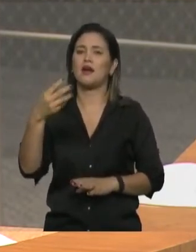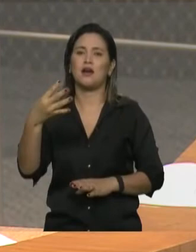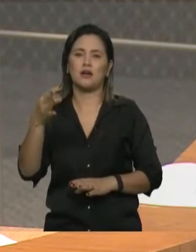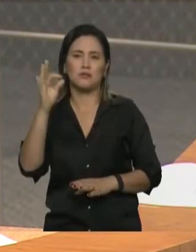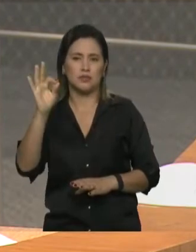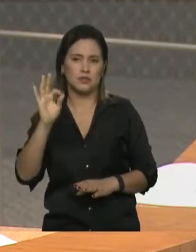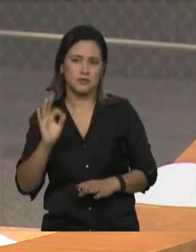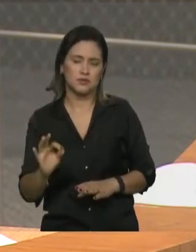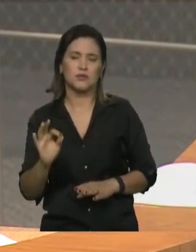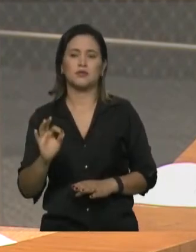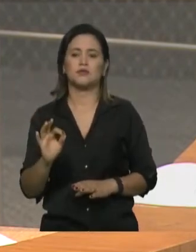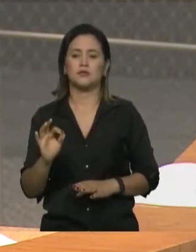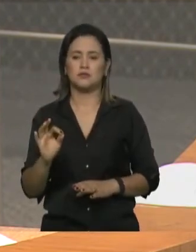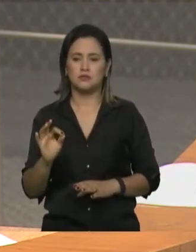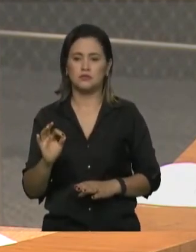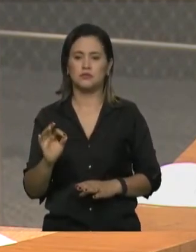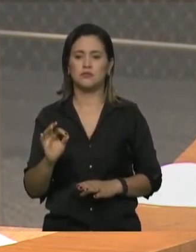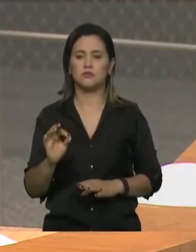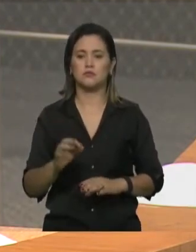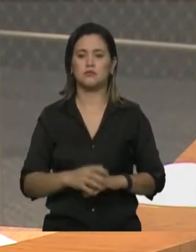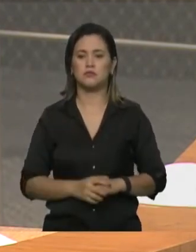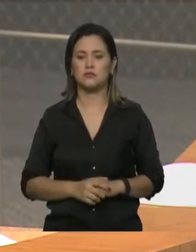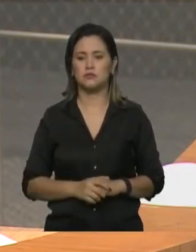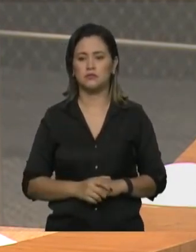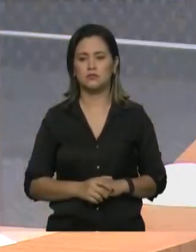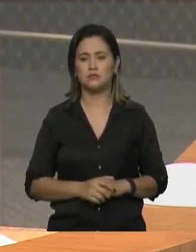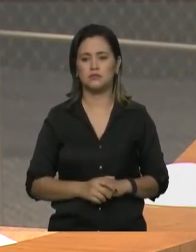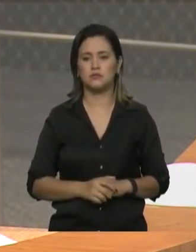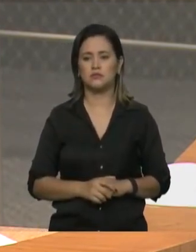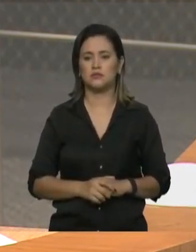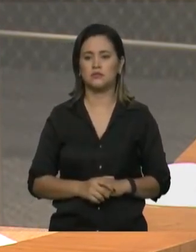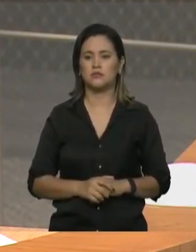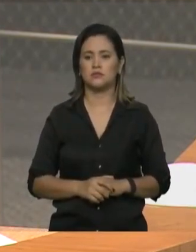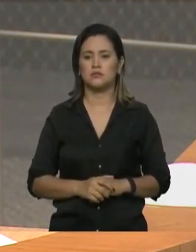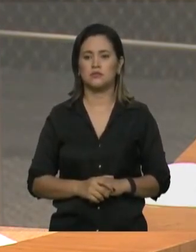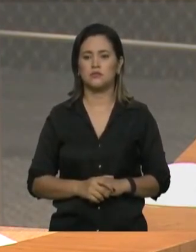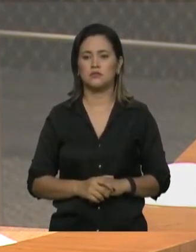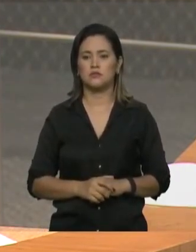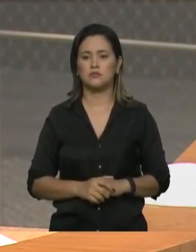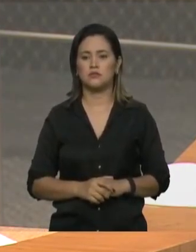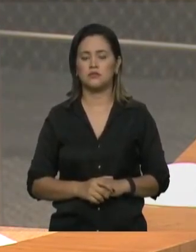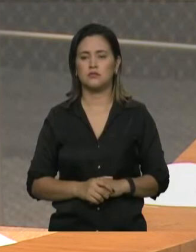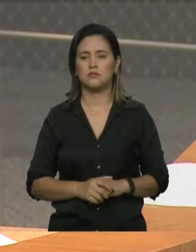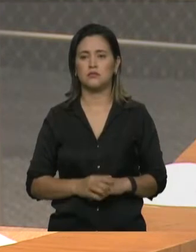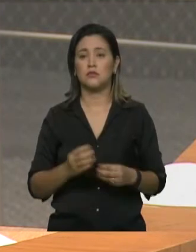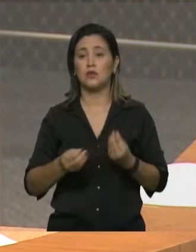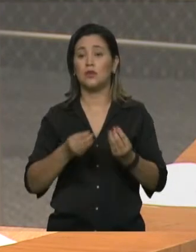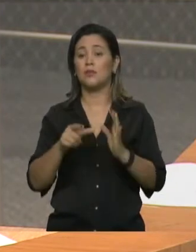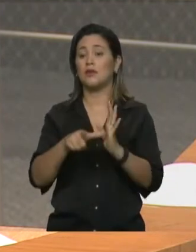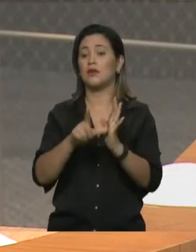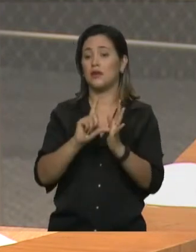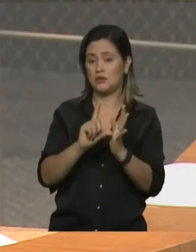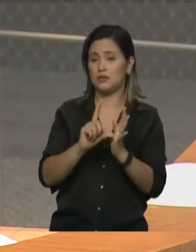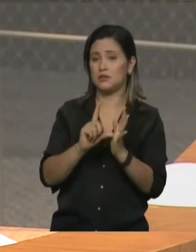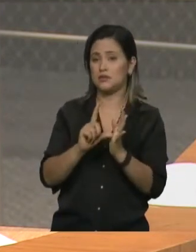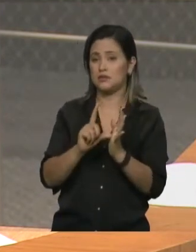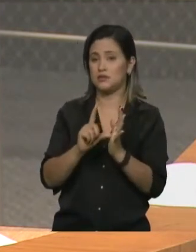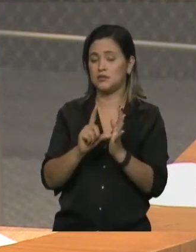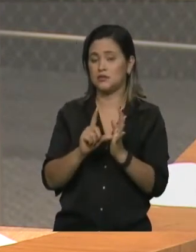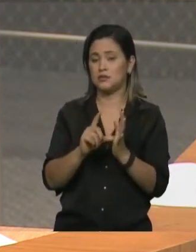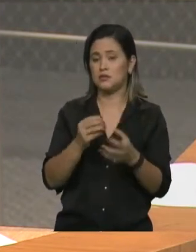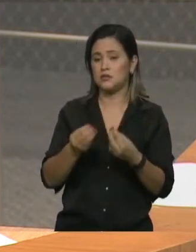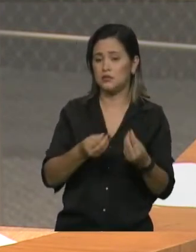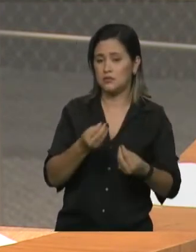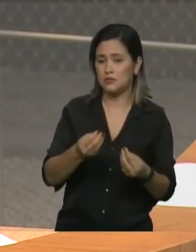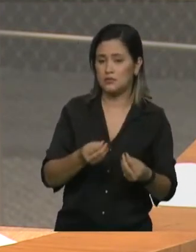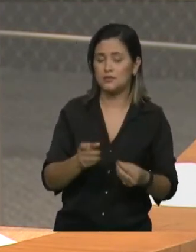14% e as faixas sucessivamente aumentariam. E como era o patronal antes? Aquilo que o Estado tem que